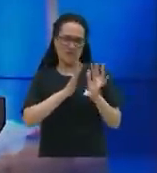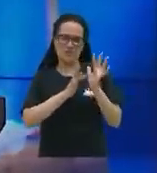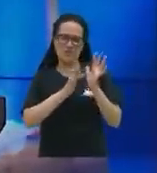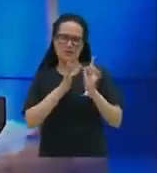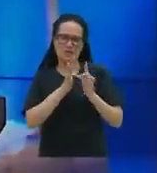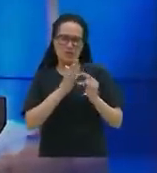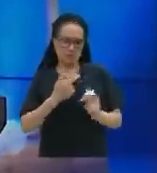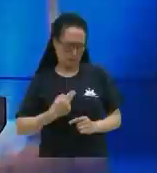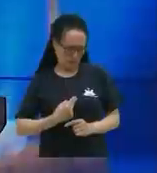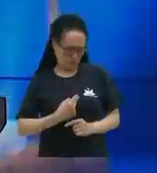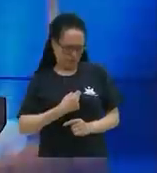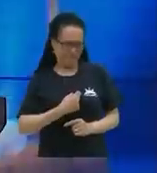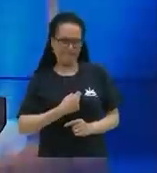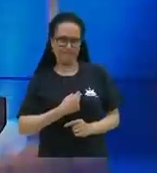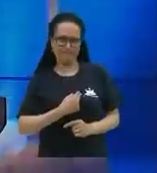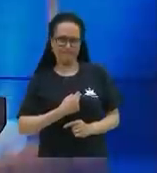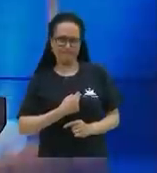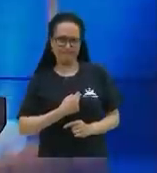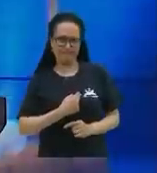traspassado pela lança do soldado.